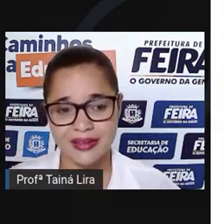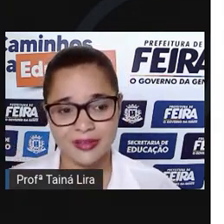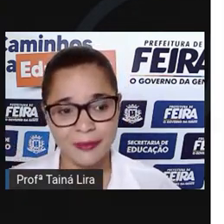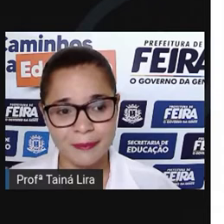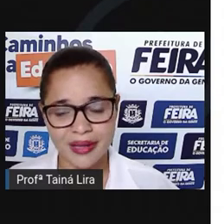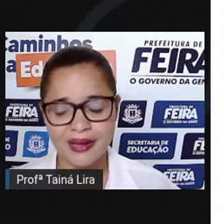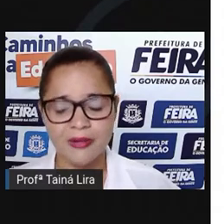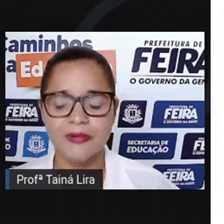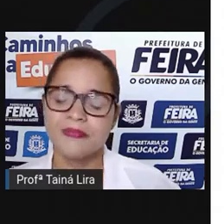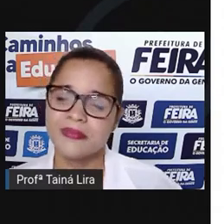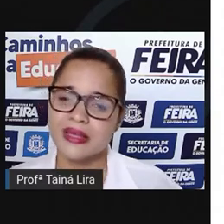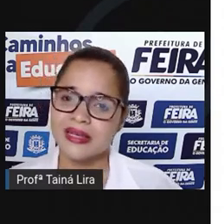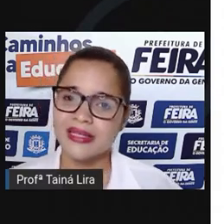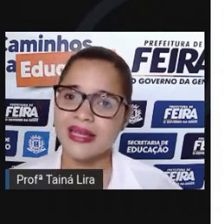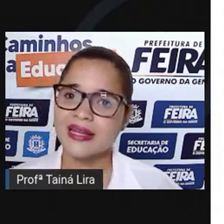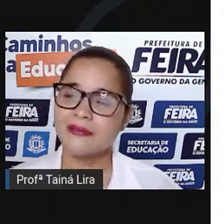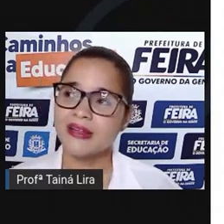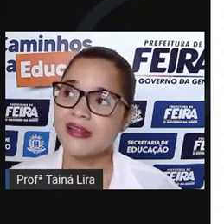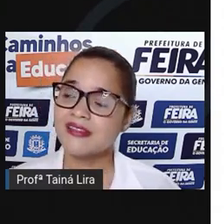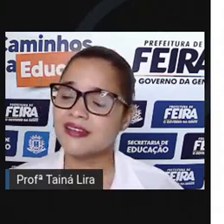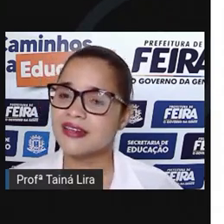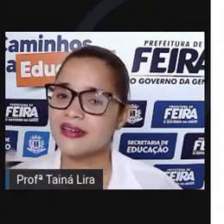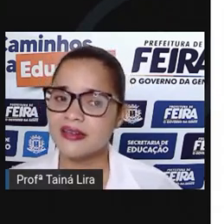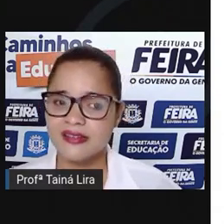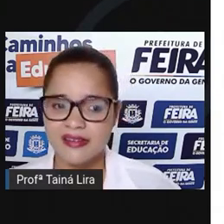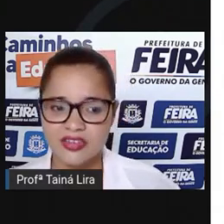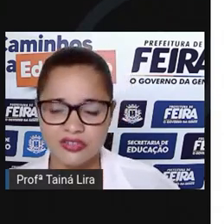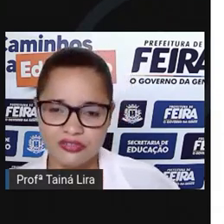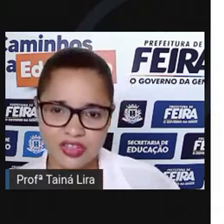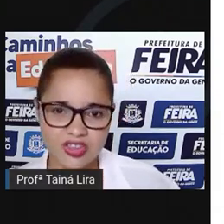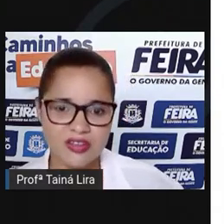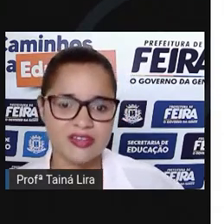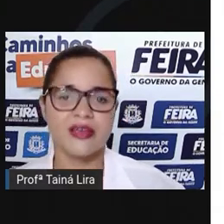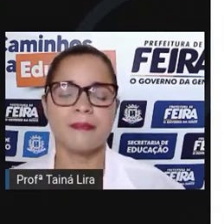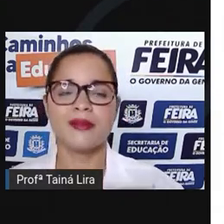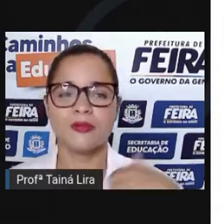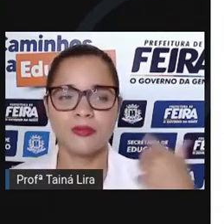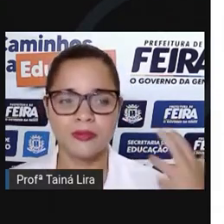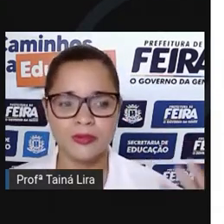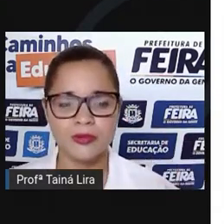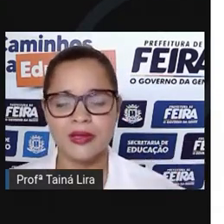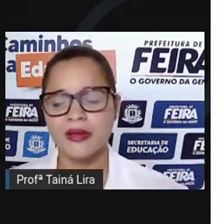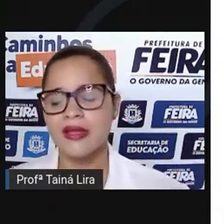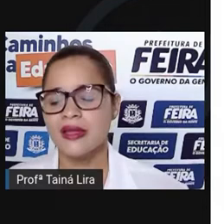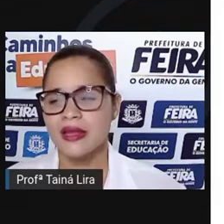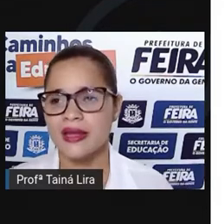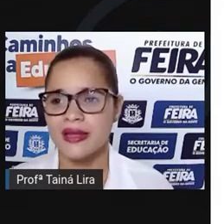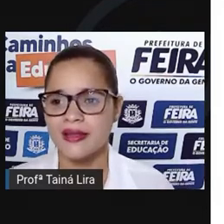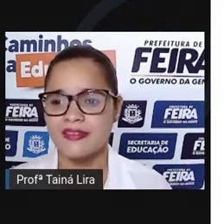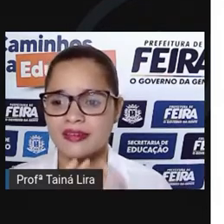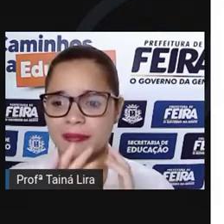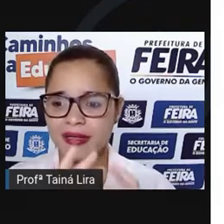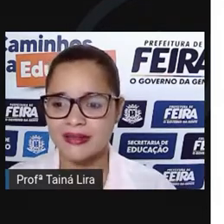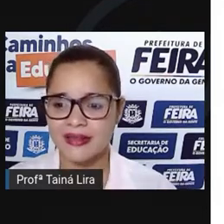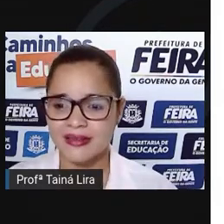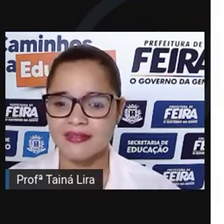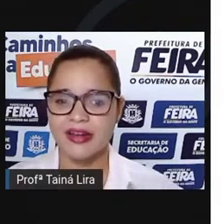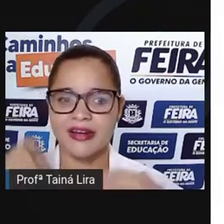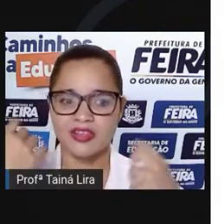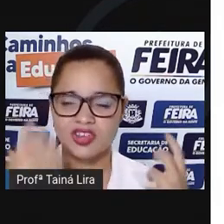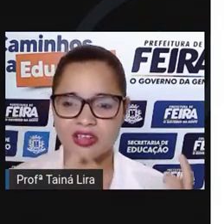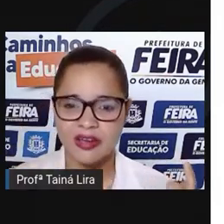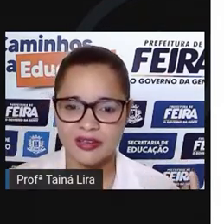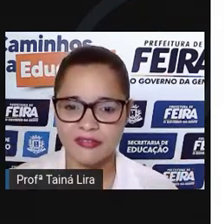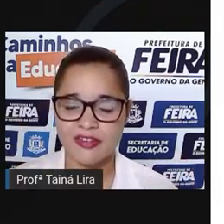né Nobel e ela é uma das grandes ativistas aí pelo mundo né É sempre